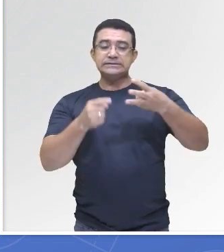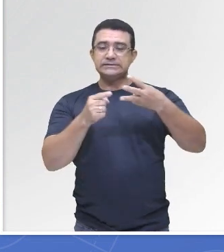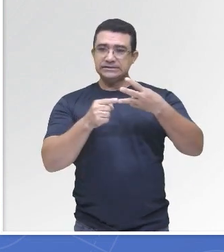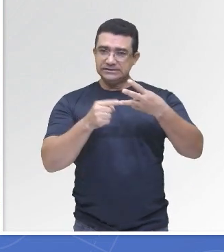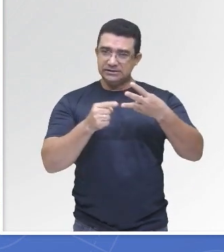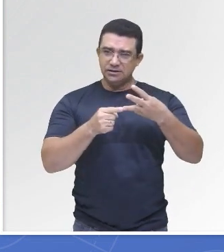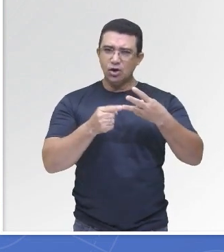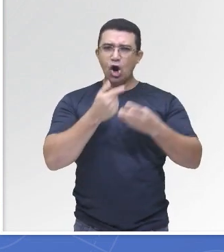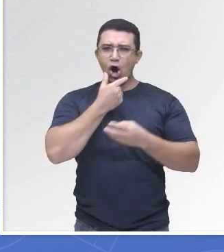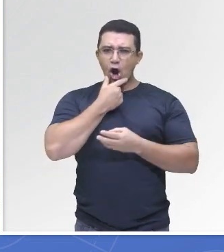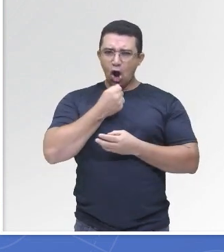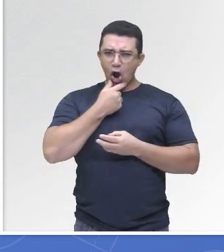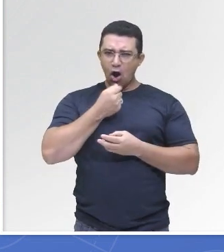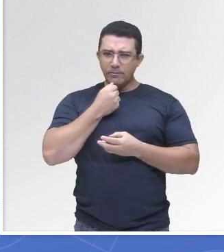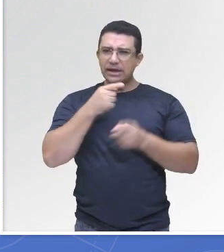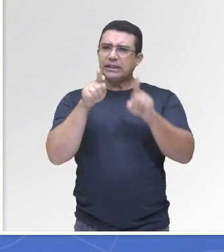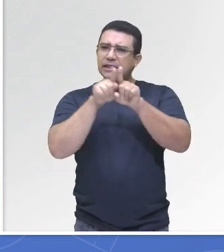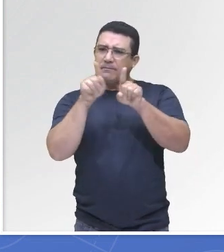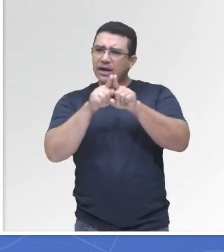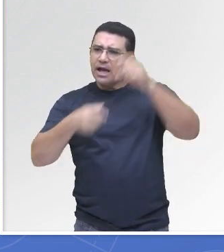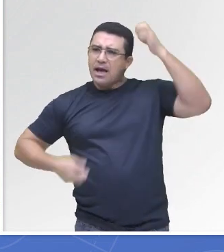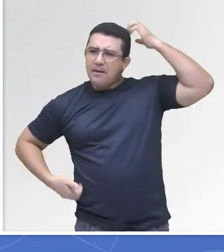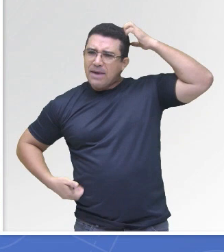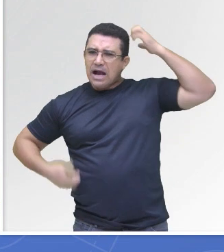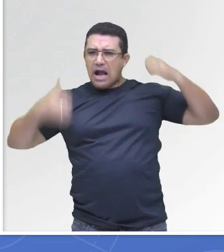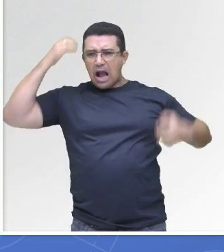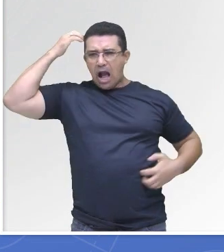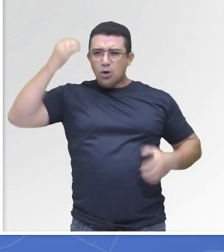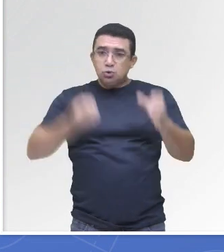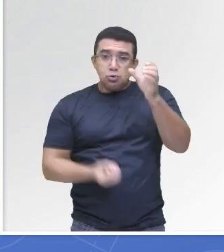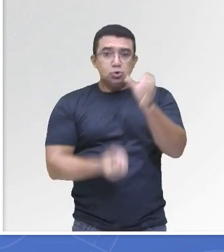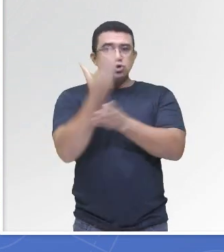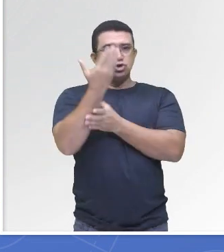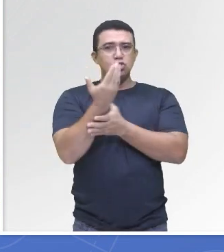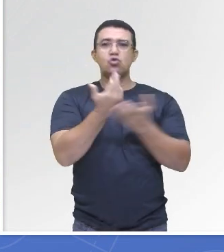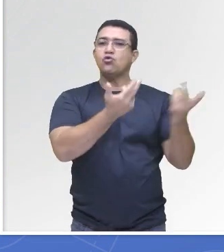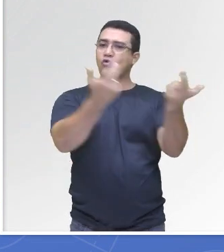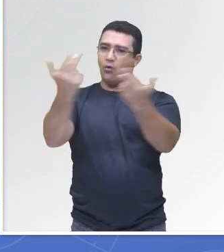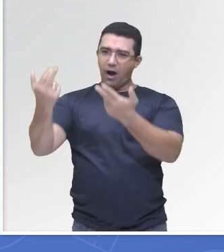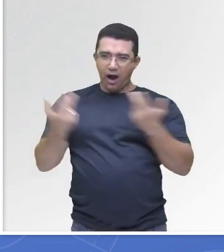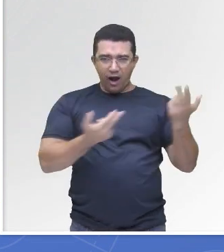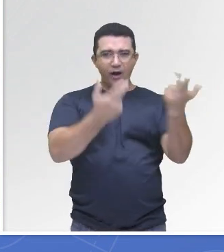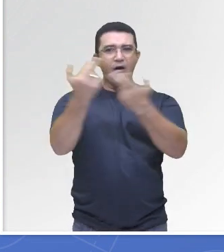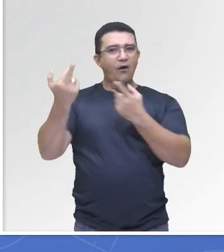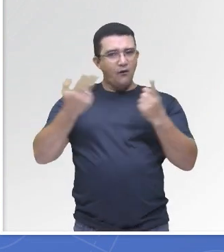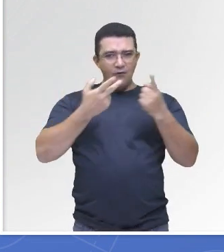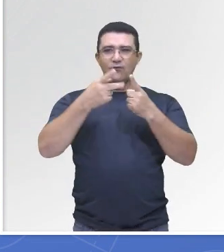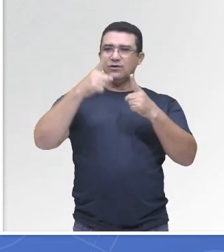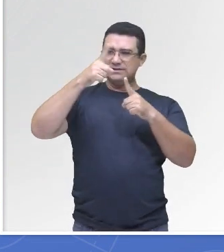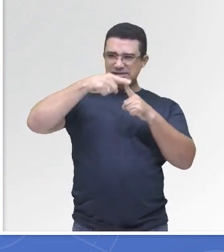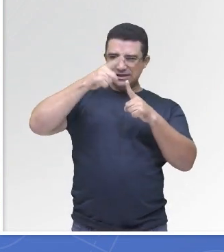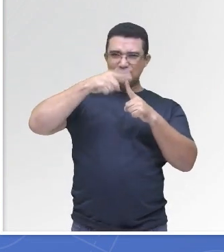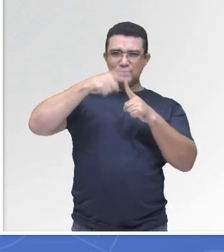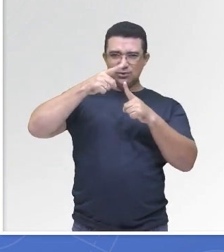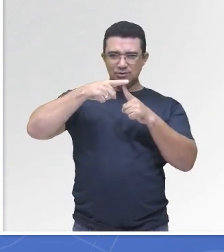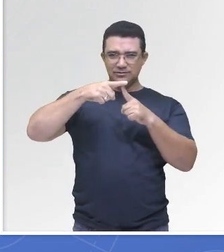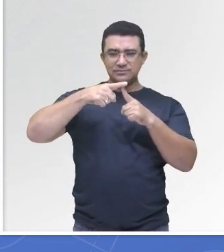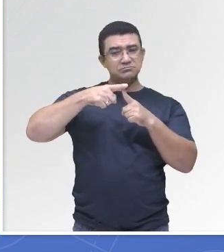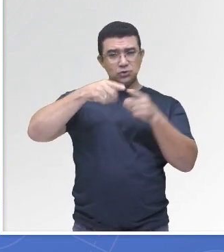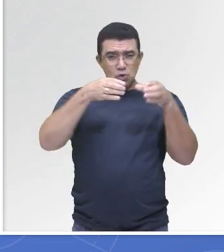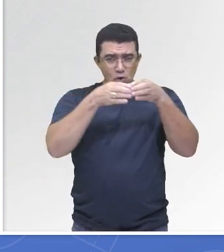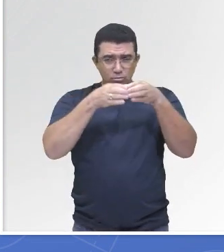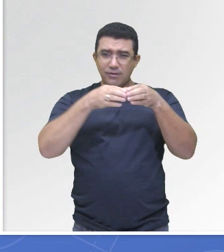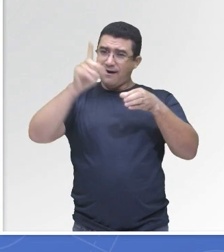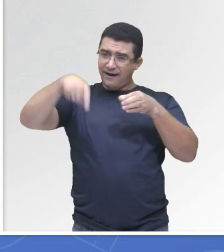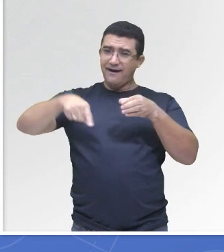Terceira, homem e macaco descenderam de um mesmo ancestral. Beleza, certinho, isso mesmo.